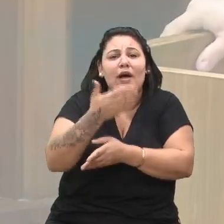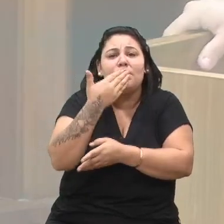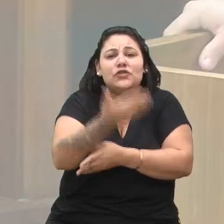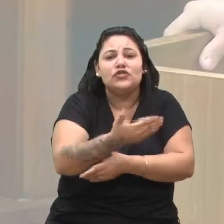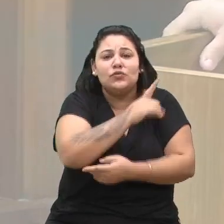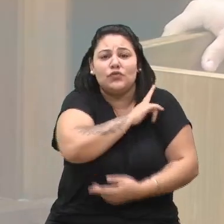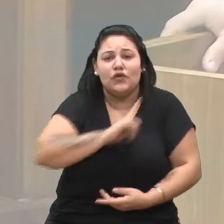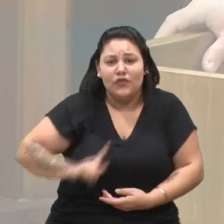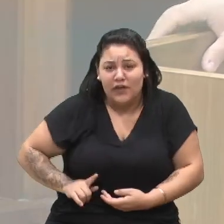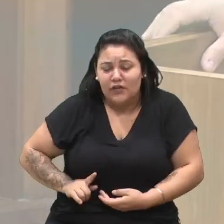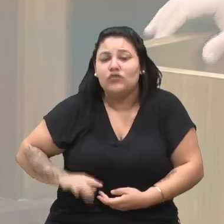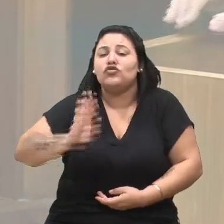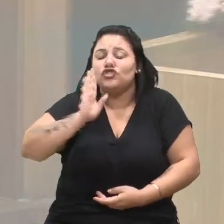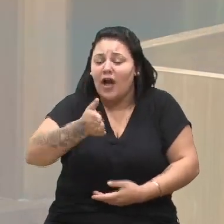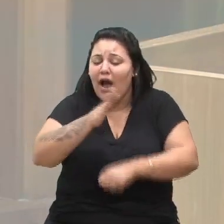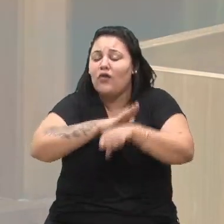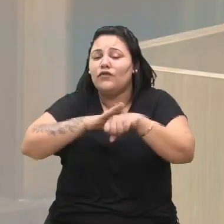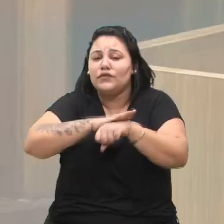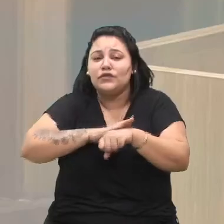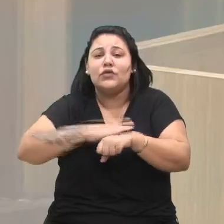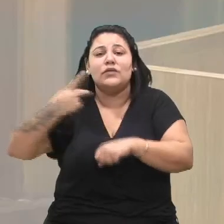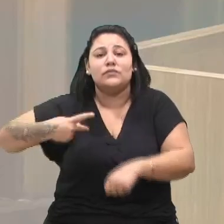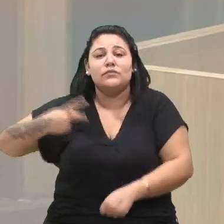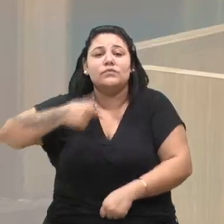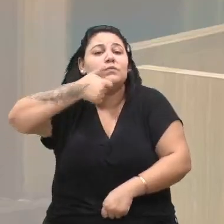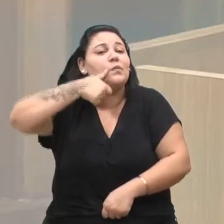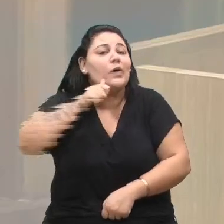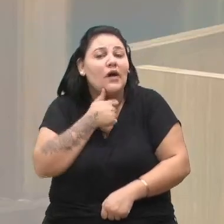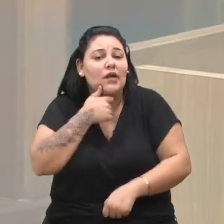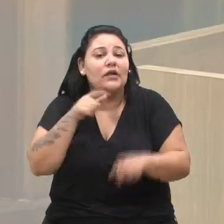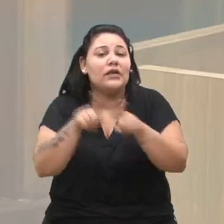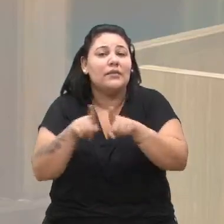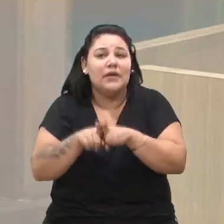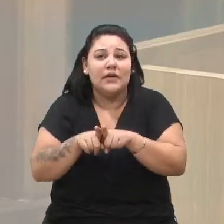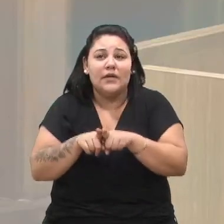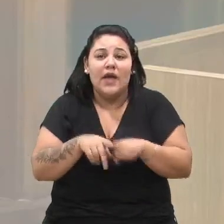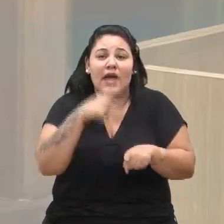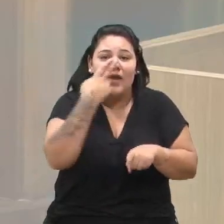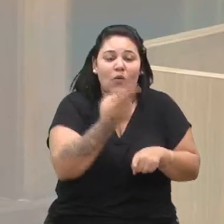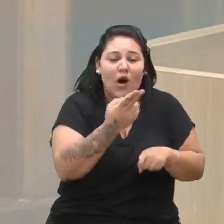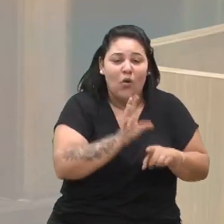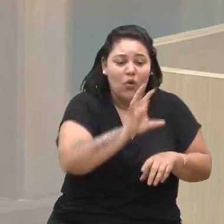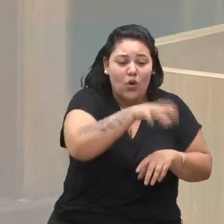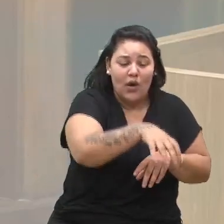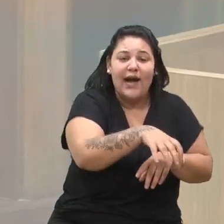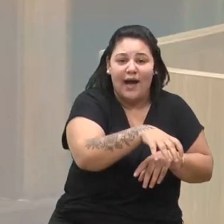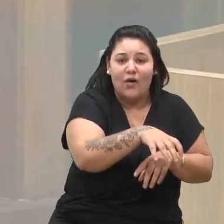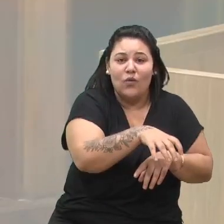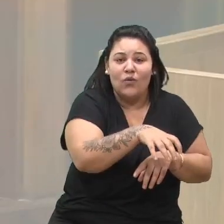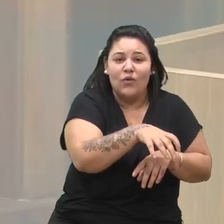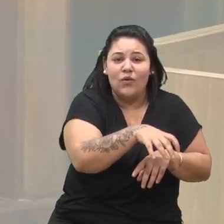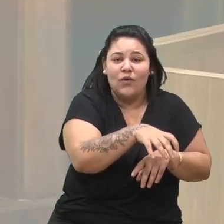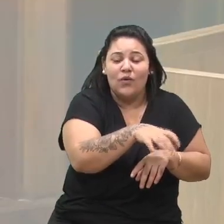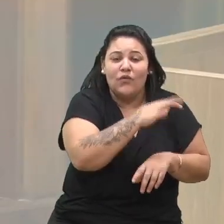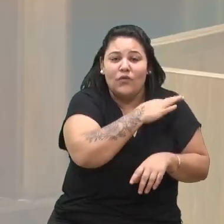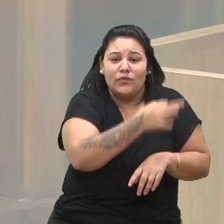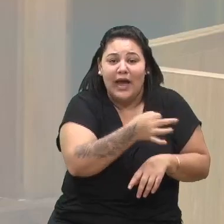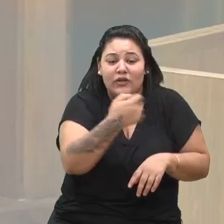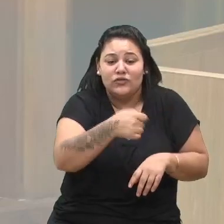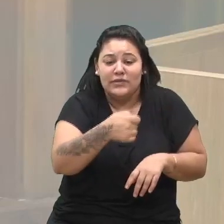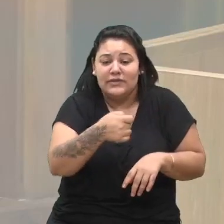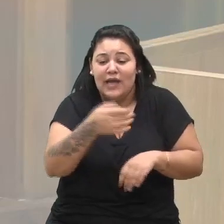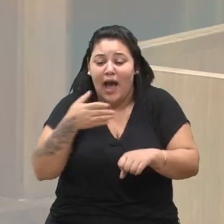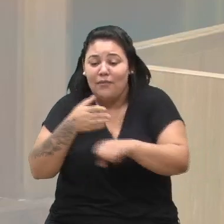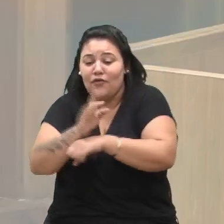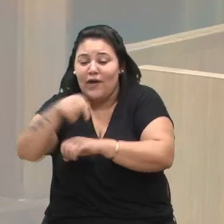com a vice-prefeita Paula Iores, porque precisa, da mesma forma do Recanto da Compaixão, nós precisamos aprovar a cedência desse espaço para que a gente comece a